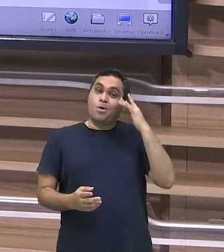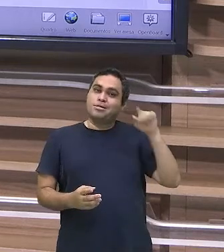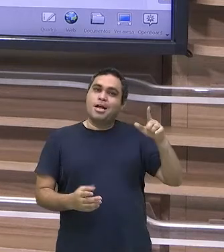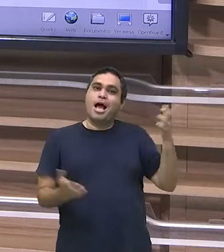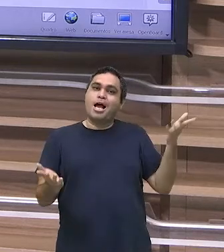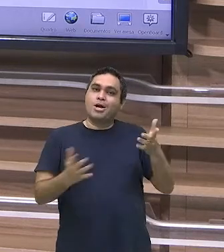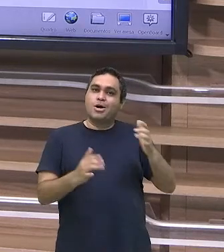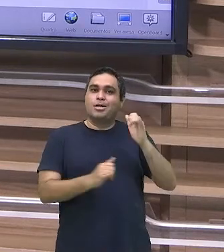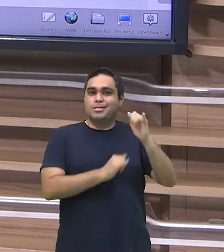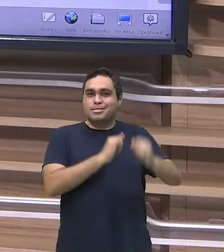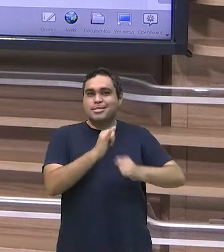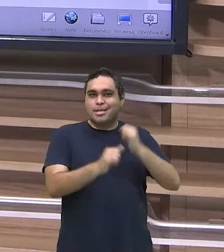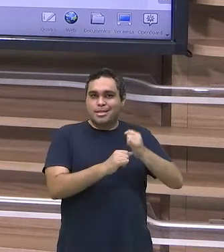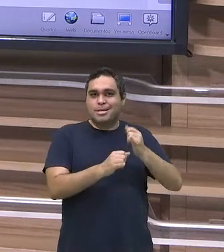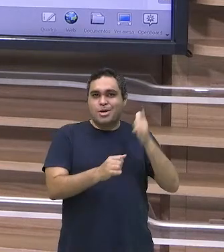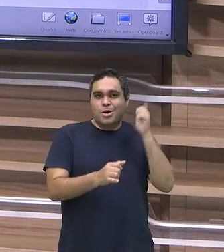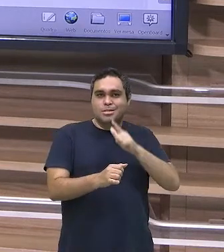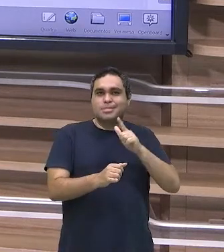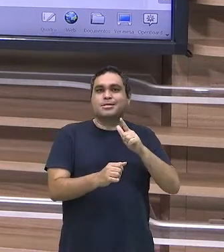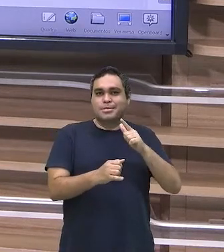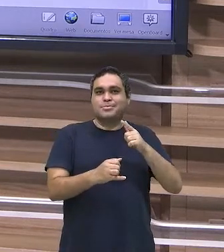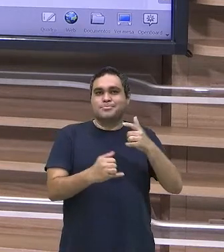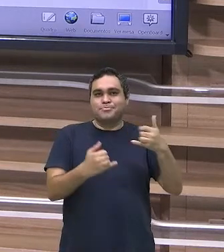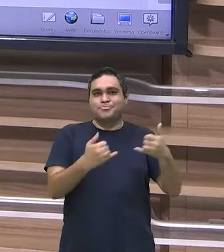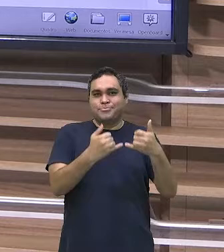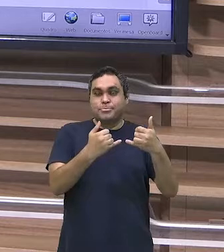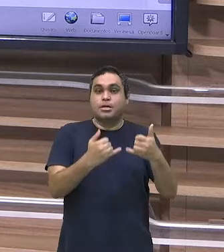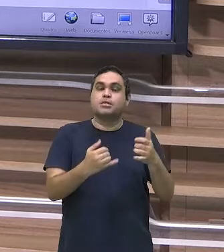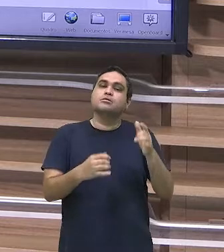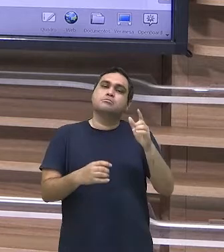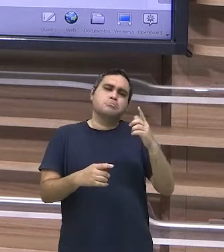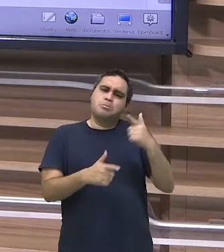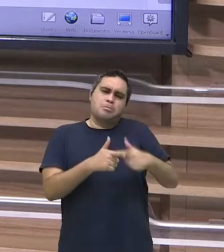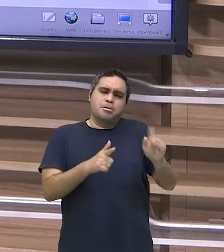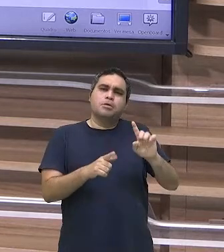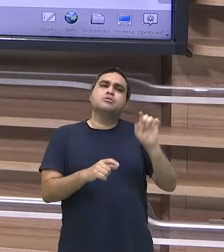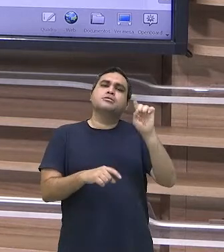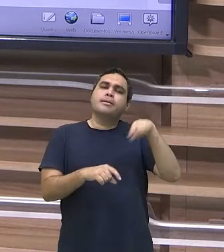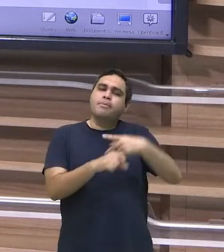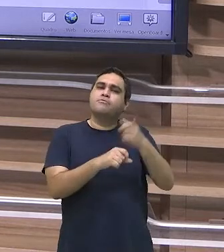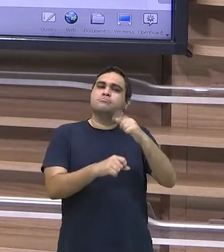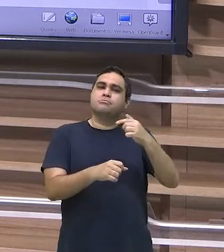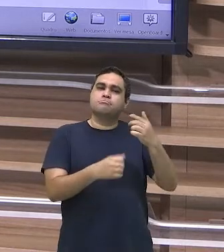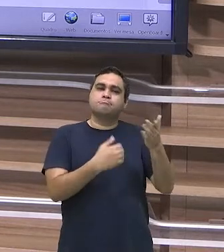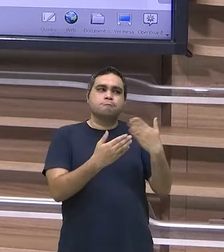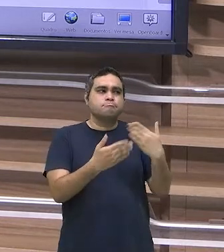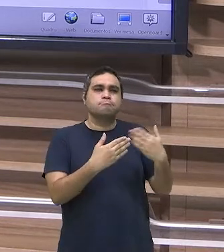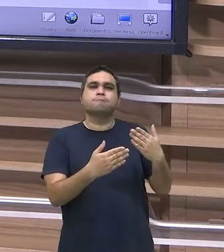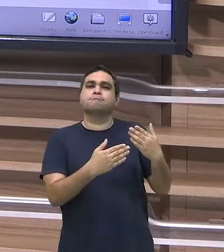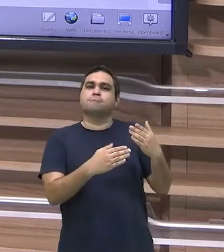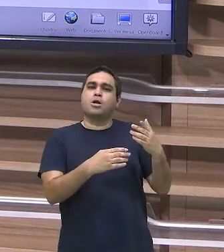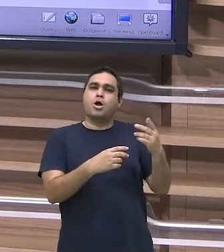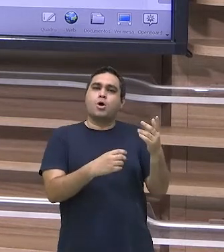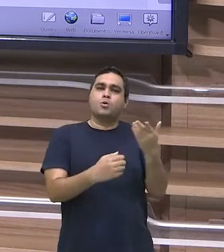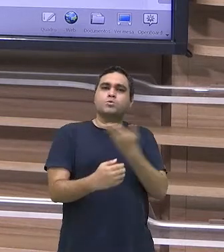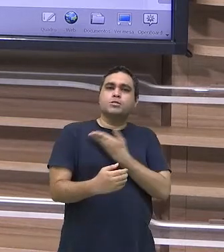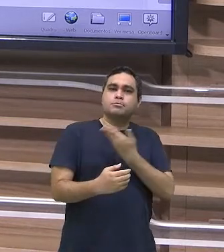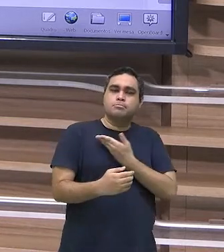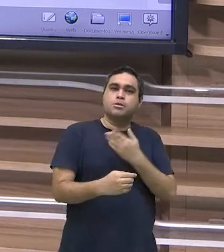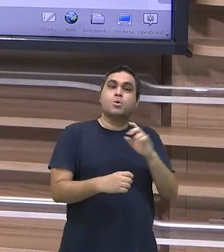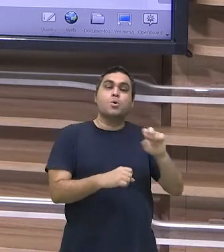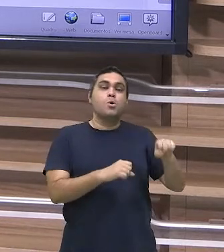tem problema. Depois você também pode aí conversar com seus colegas ou então pedir ajuda ali dos professores